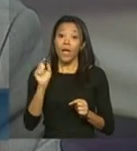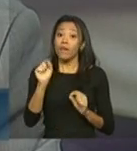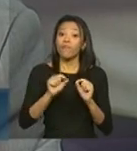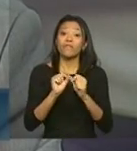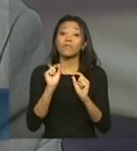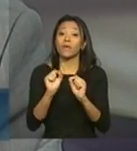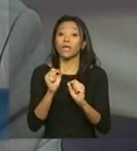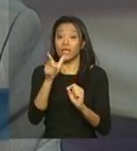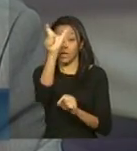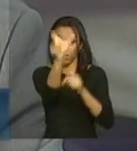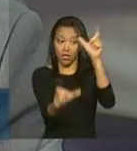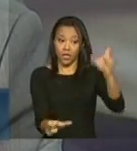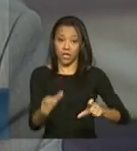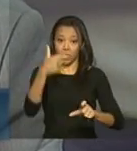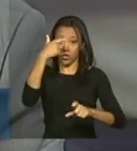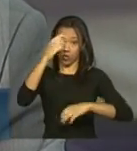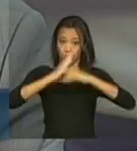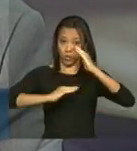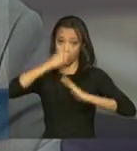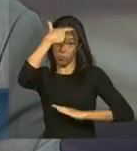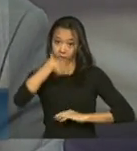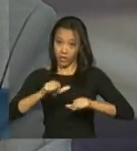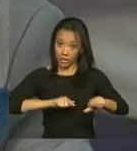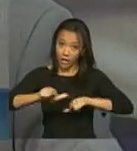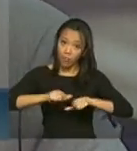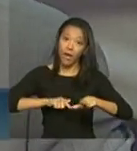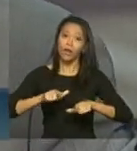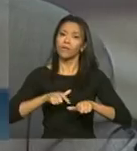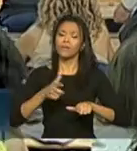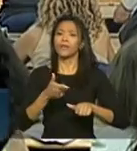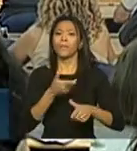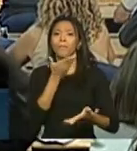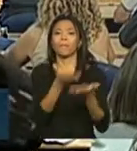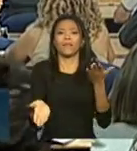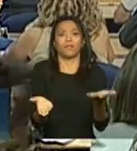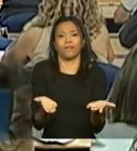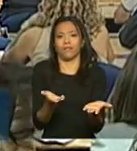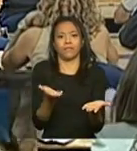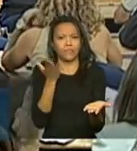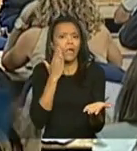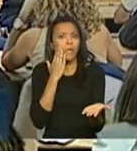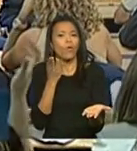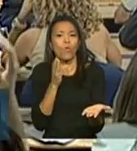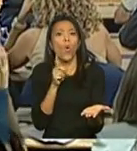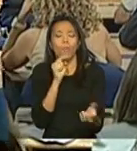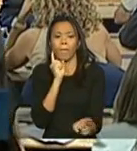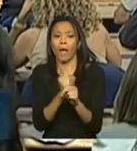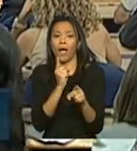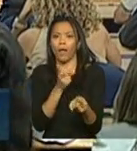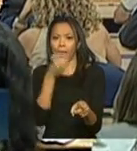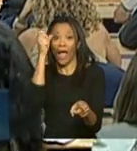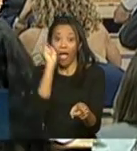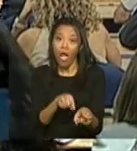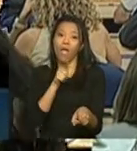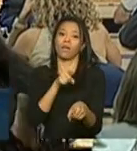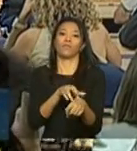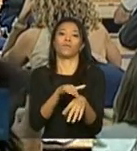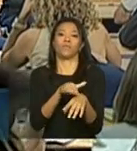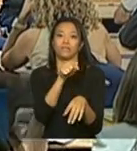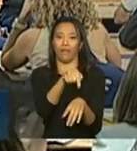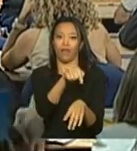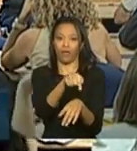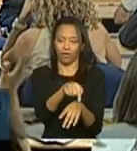com que os profissionais não percam a possibilidade de fazer o diagnóstico. E, para isso, precisa o tempo inteiro pensar na possibilidade de que